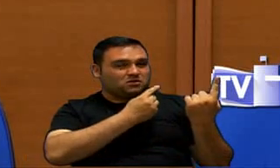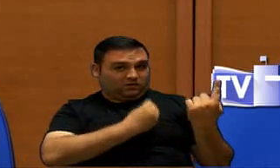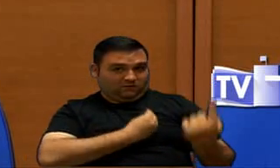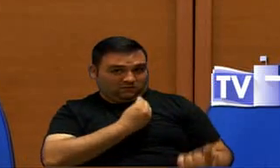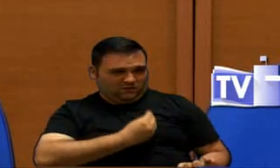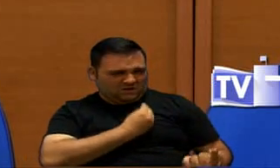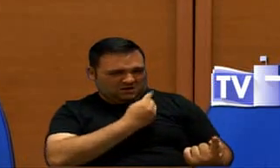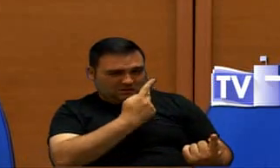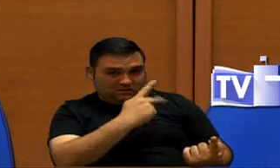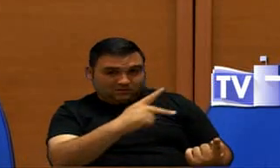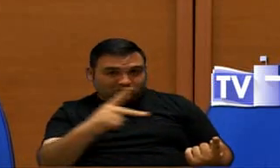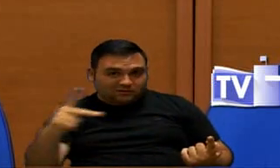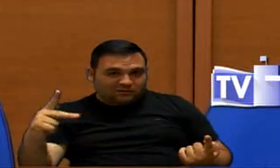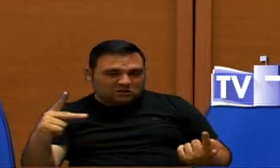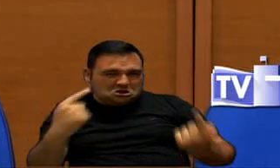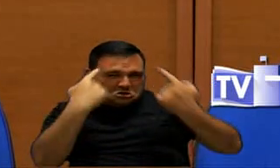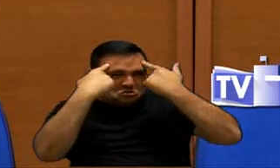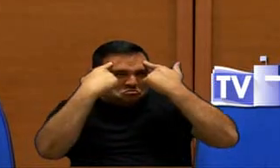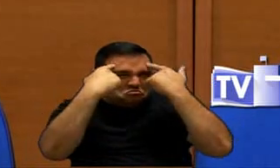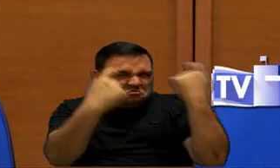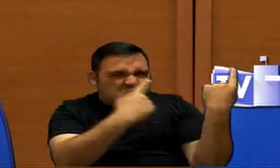uma vida